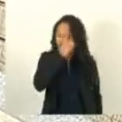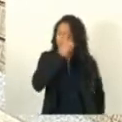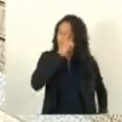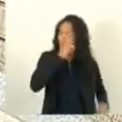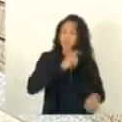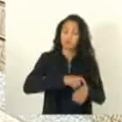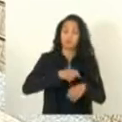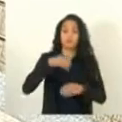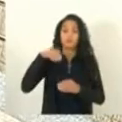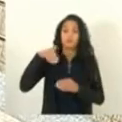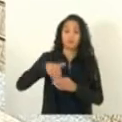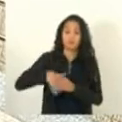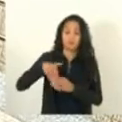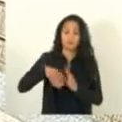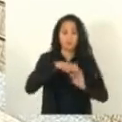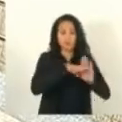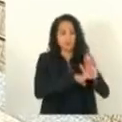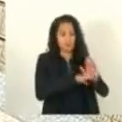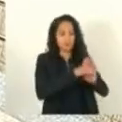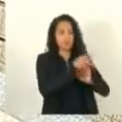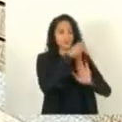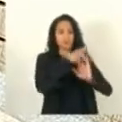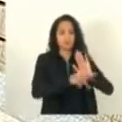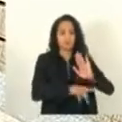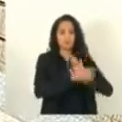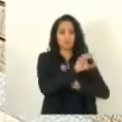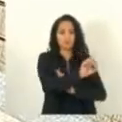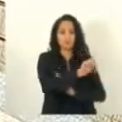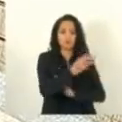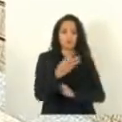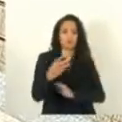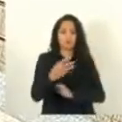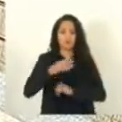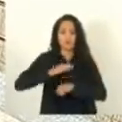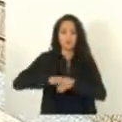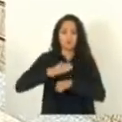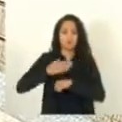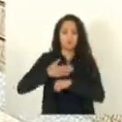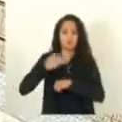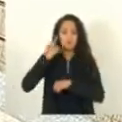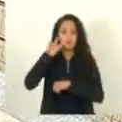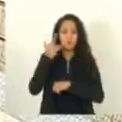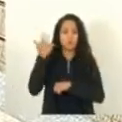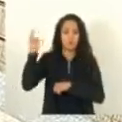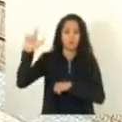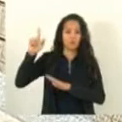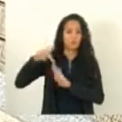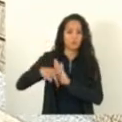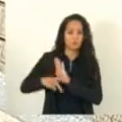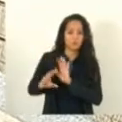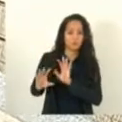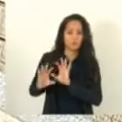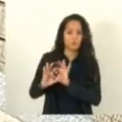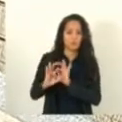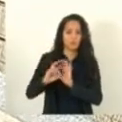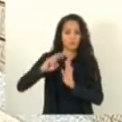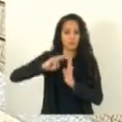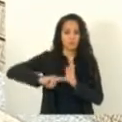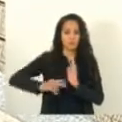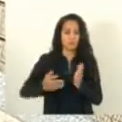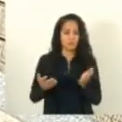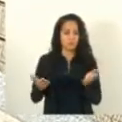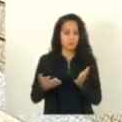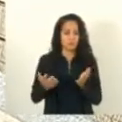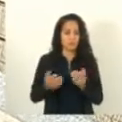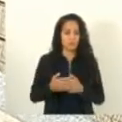pela ordem, o projeto 033 de minha autoria foi apensado a outro projeto, o que foi lido hoje. Eu gostaria que